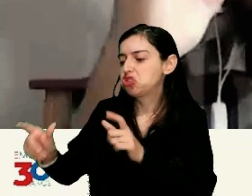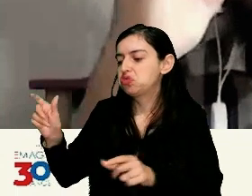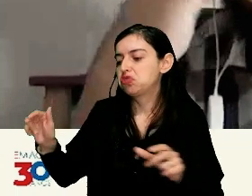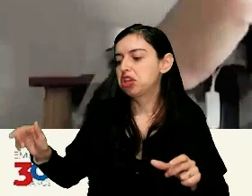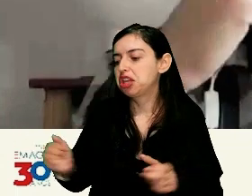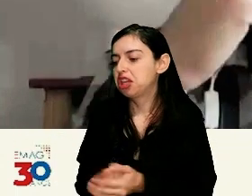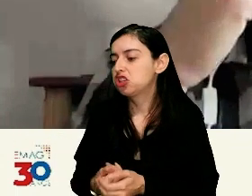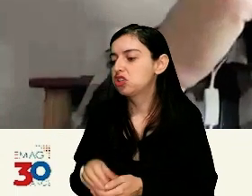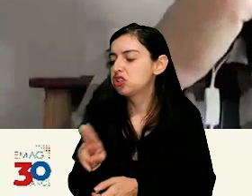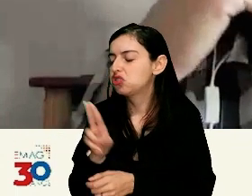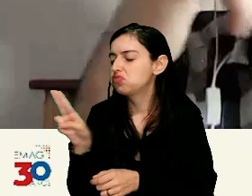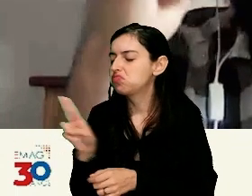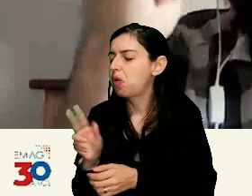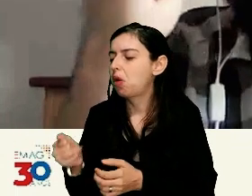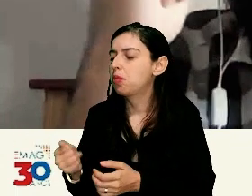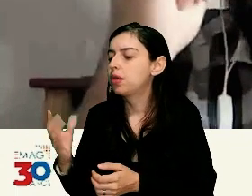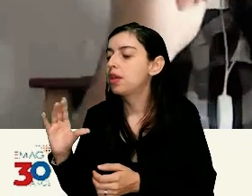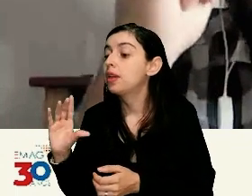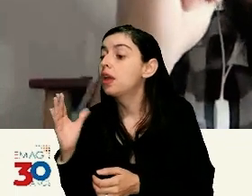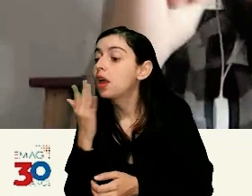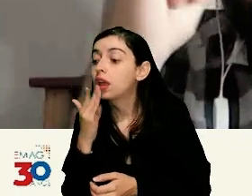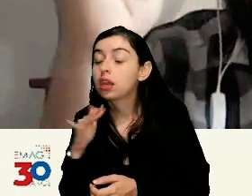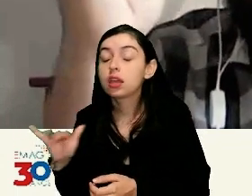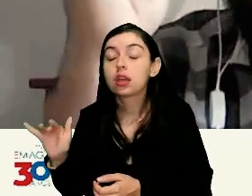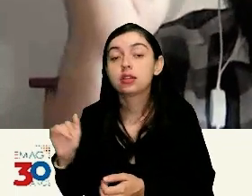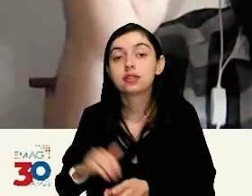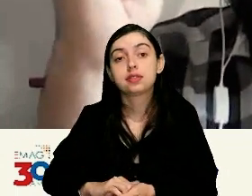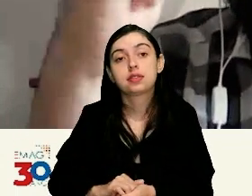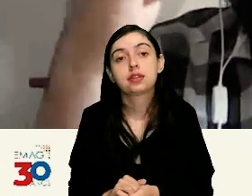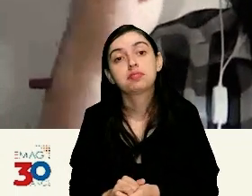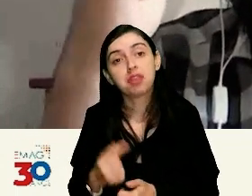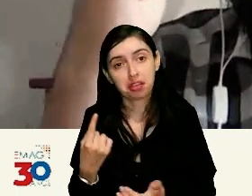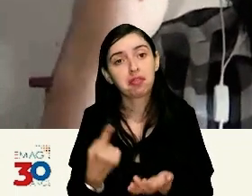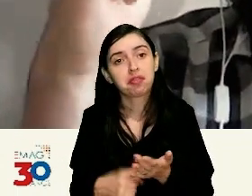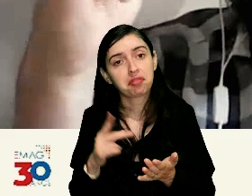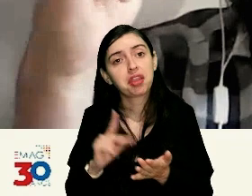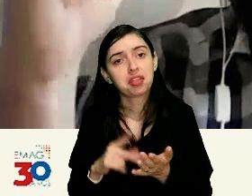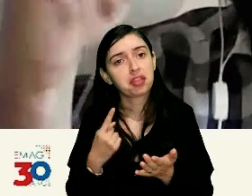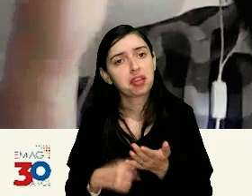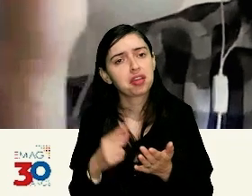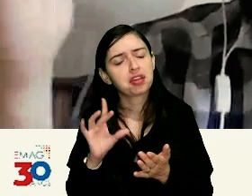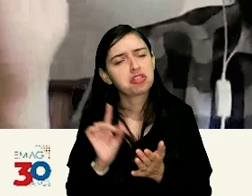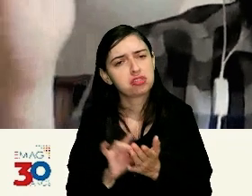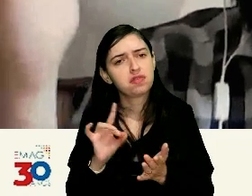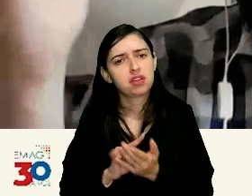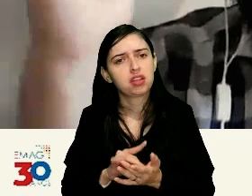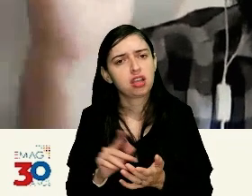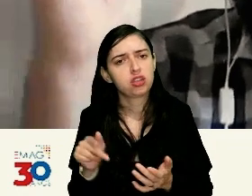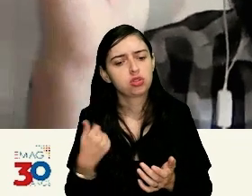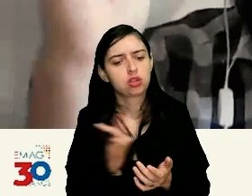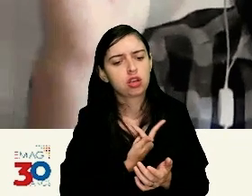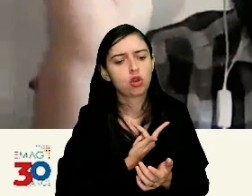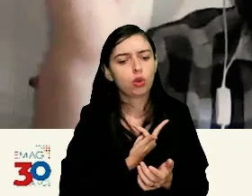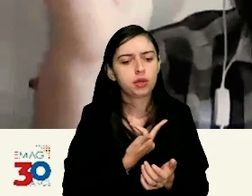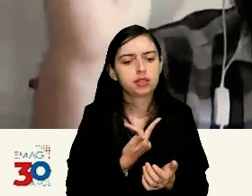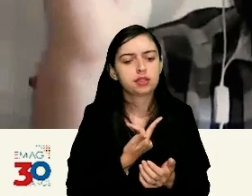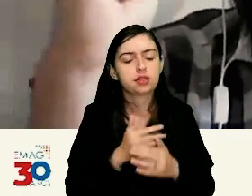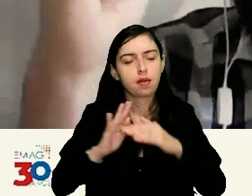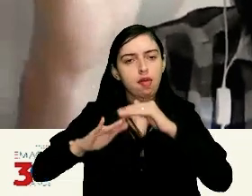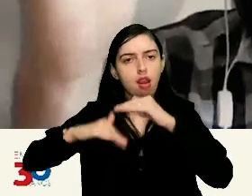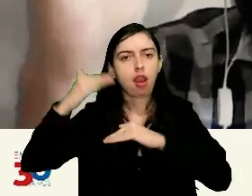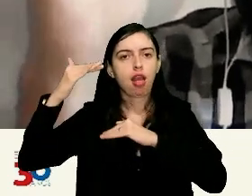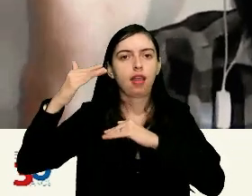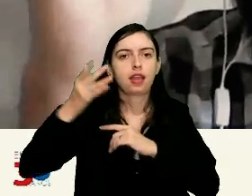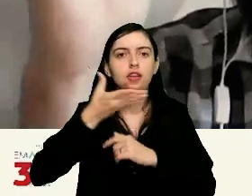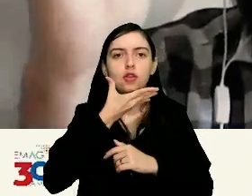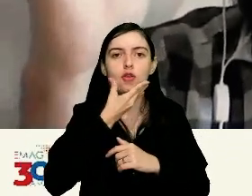infelizmente esqueci o nome dele, porque é verdade, assim, a gente para além da paternidade, é a única provocação que eu gostaria